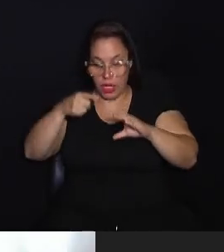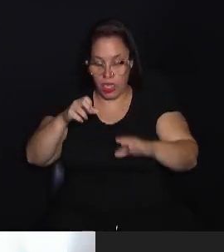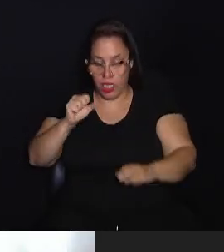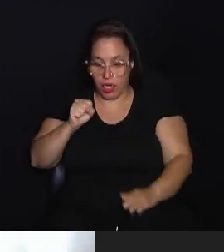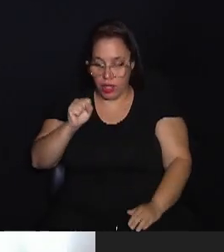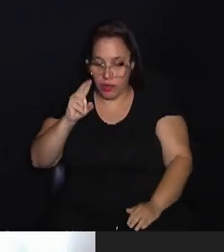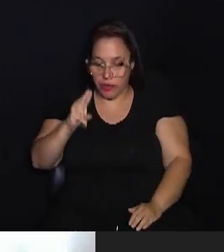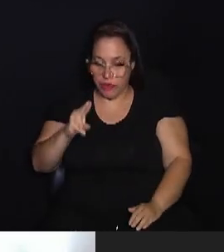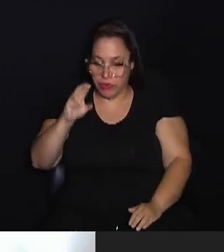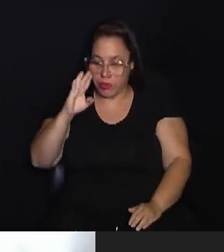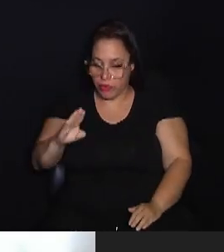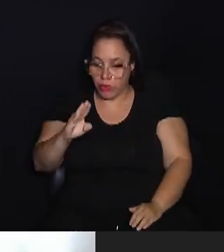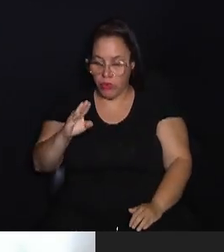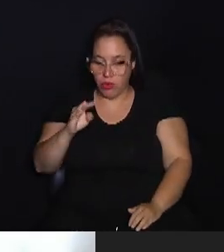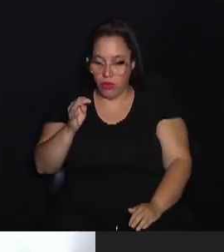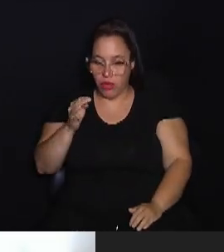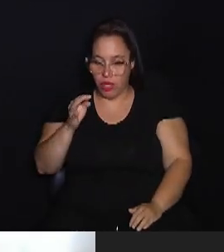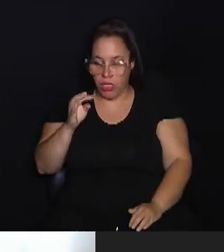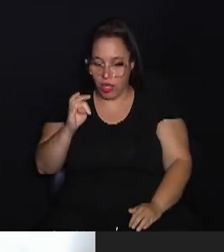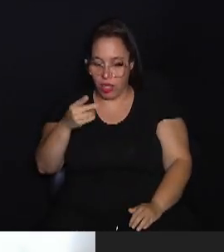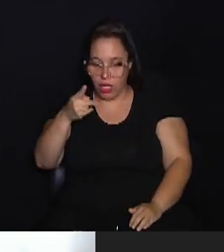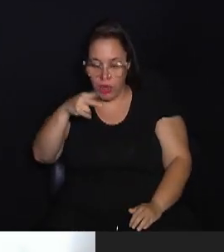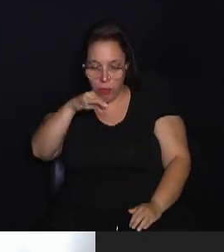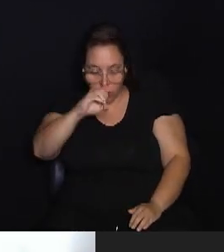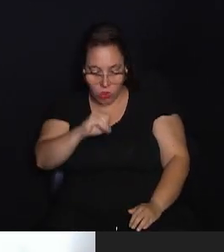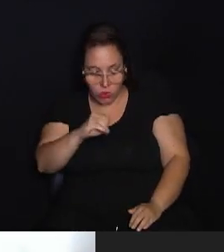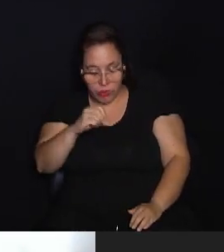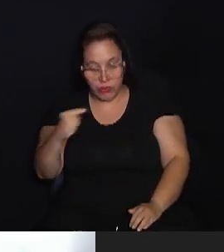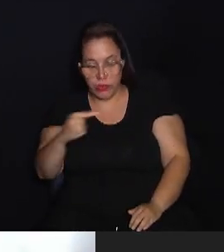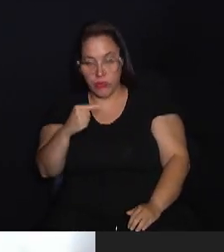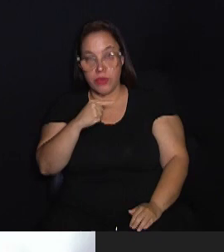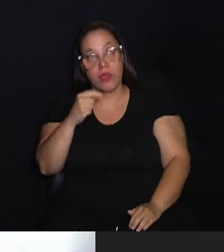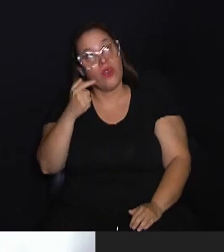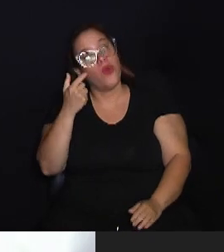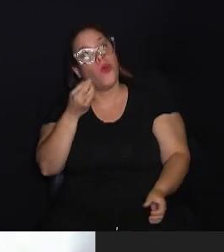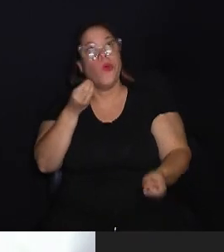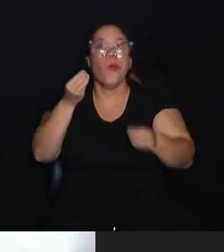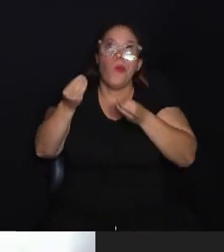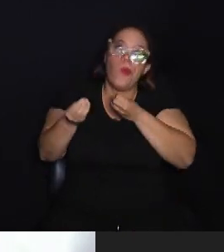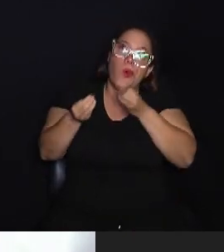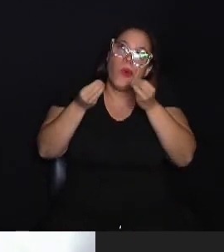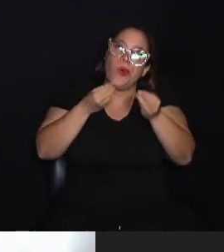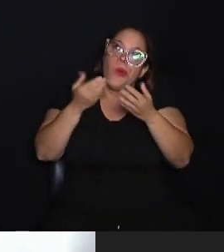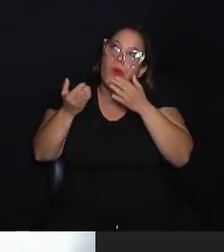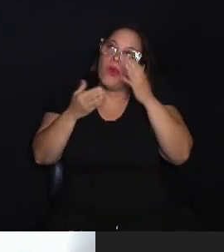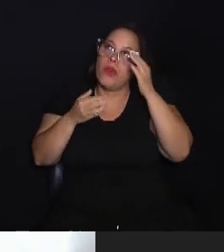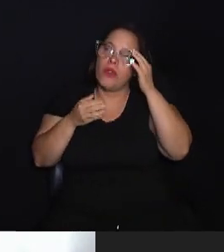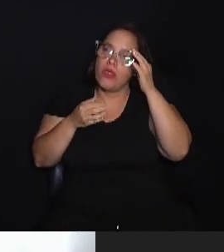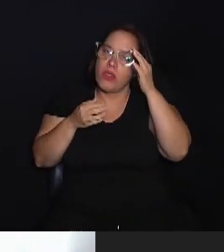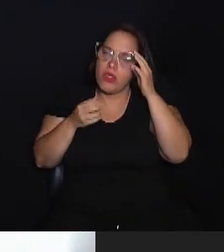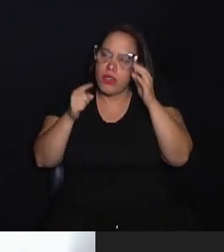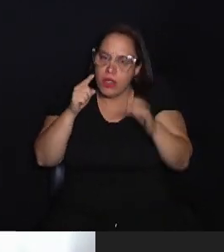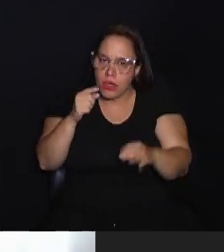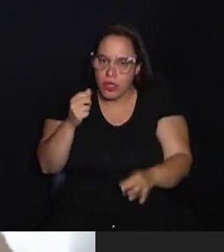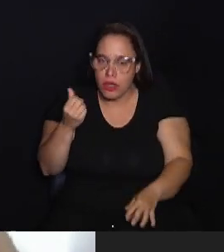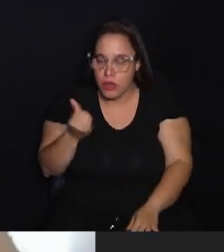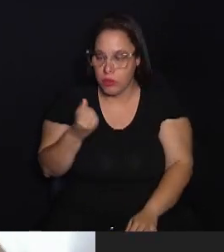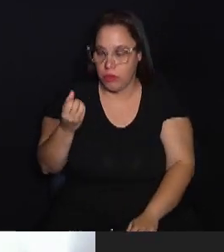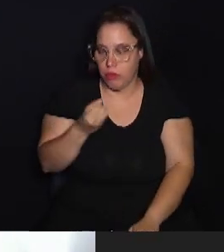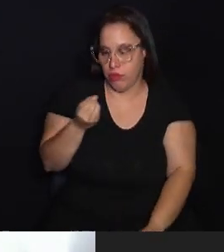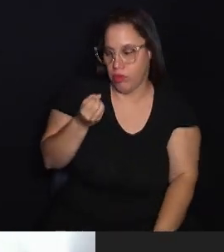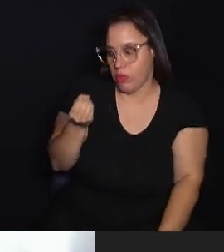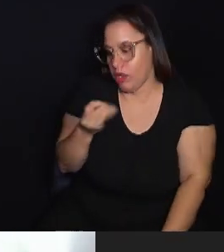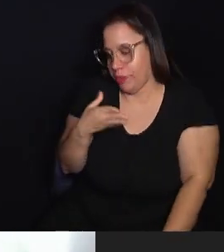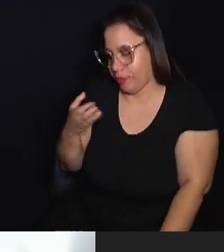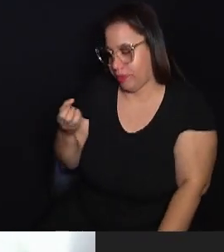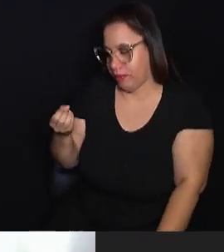subtipo triplo negativo. Então, se nós considerarmos que nós temos aí milhares de casos novos